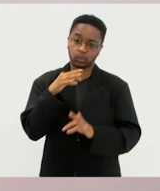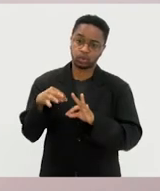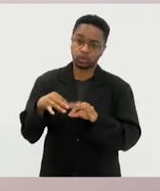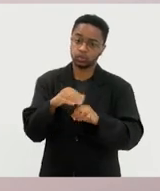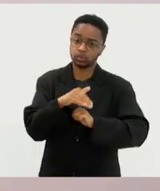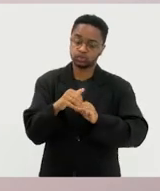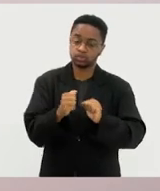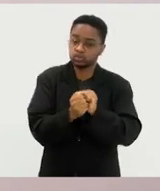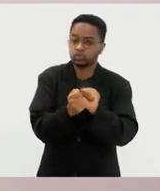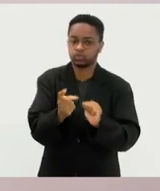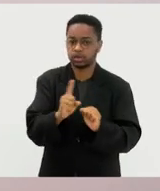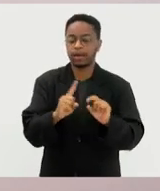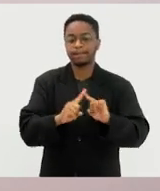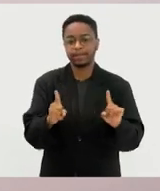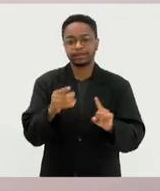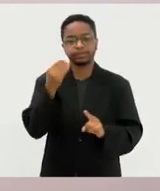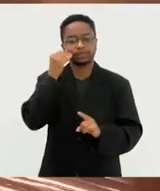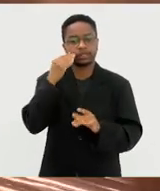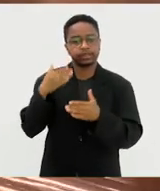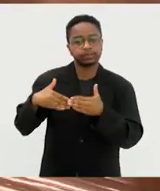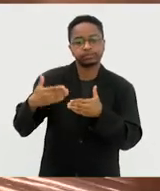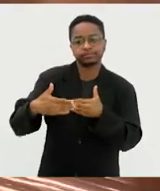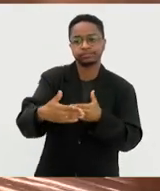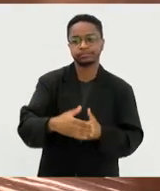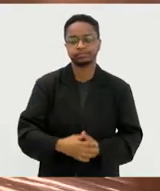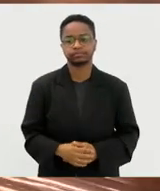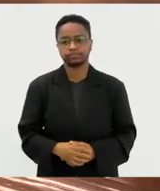estão no pipeline lá.